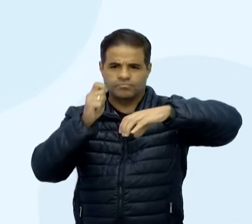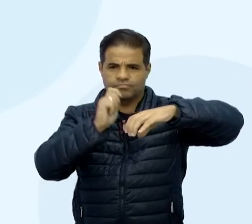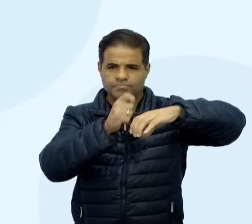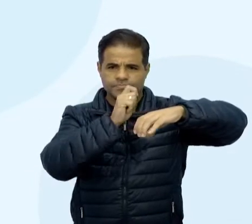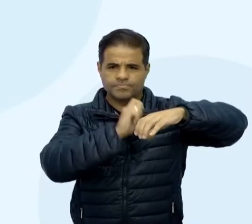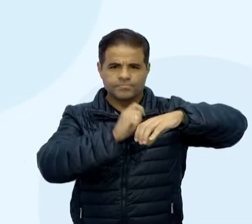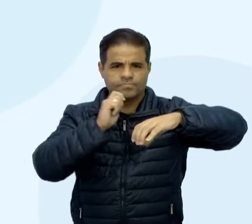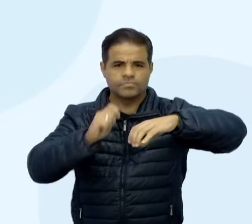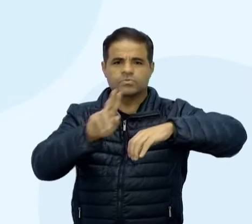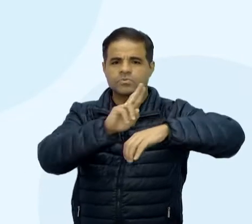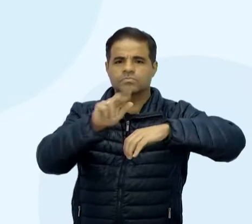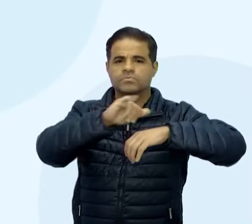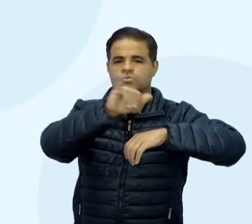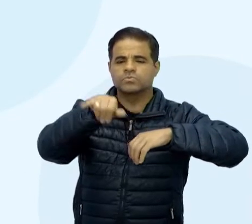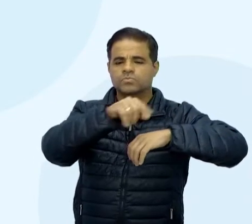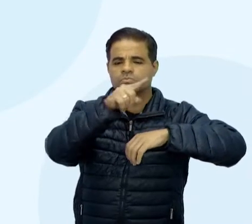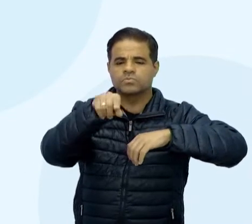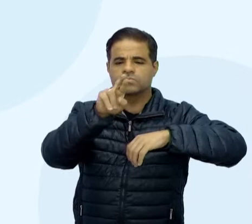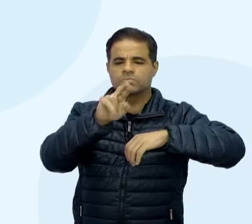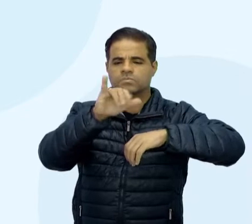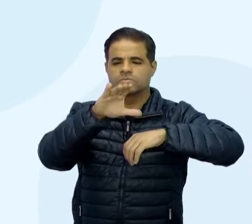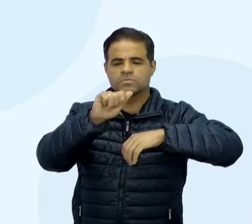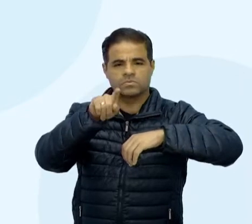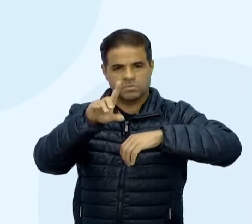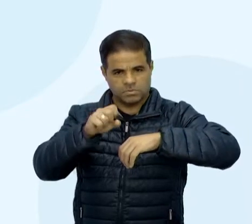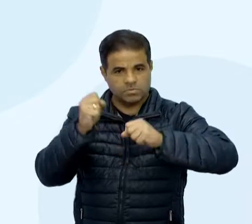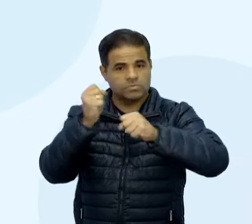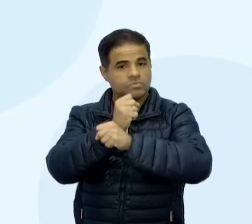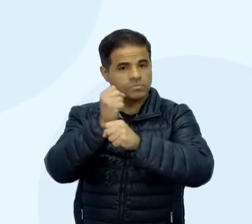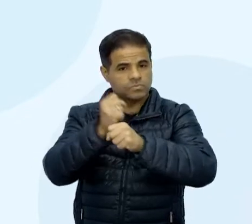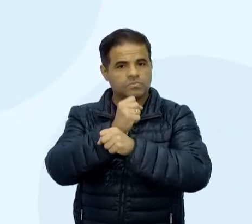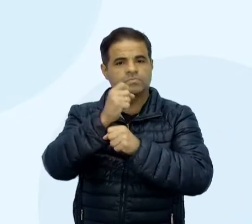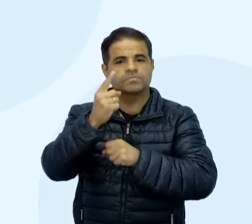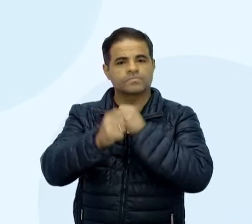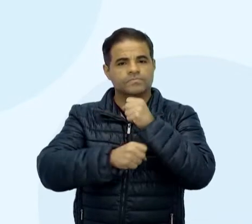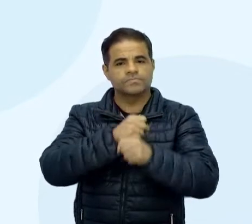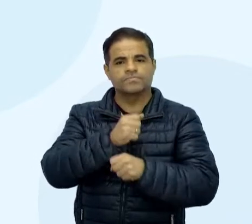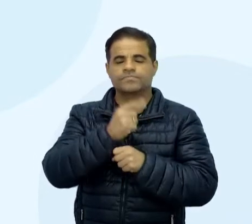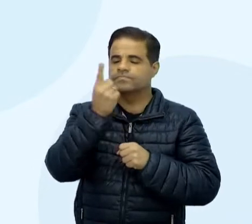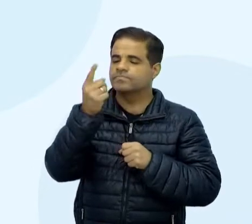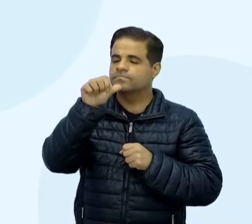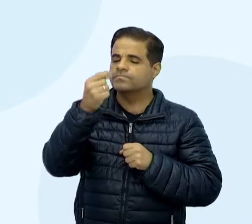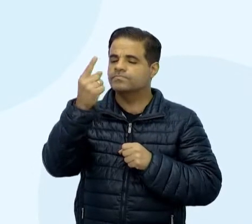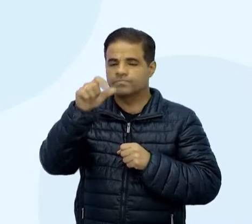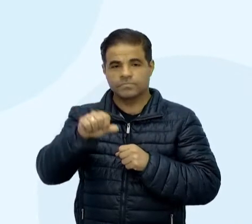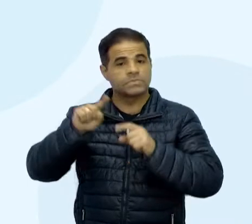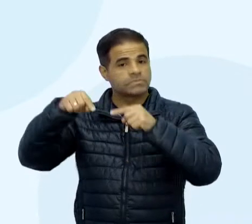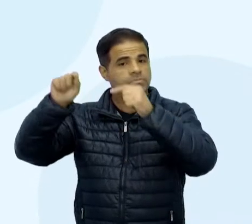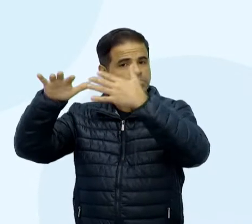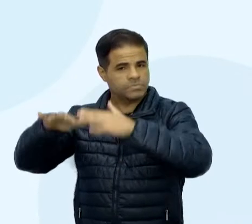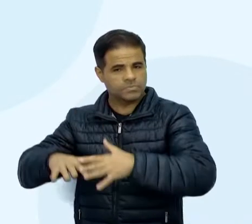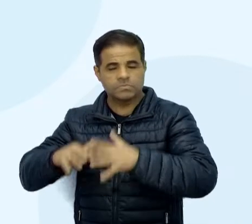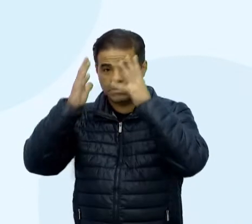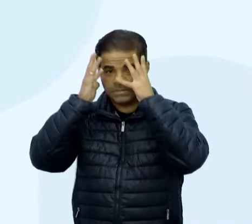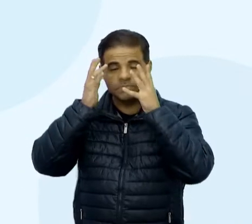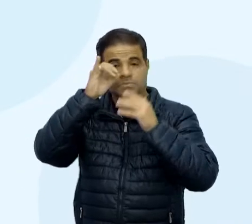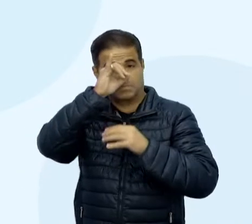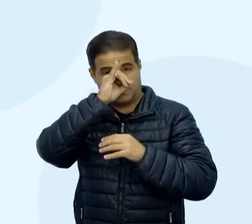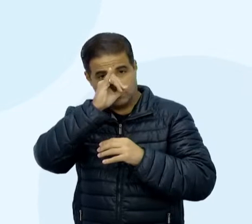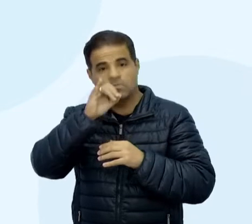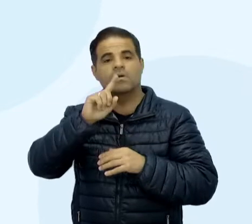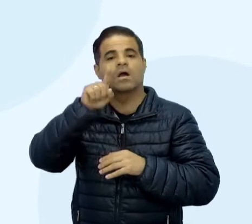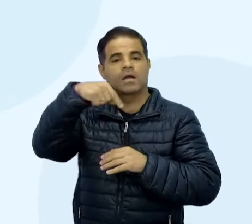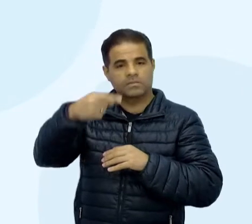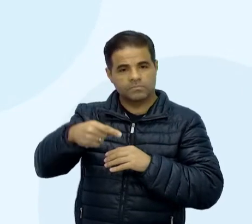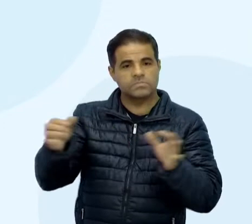Ricardo, né, em 1919, e depois de demolir o cortiço cabeça de porco. E a obra só